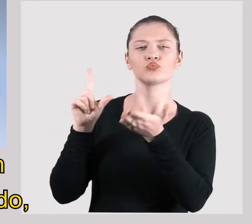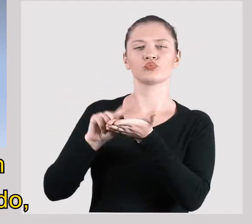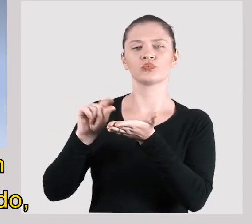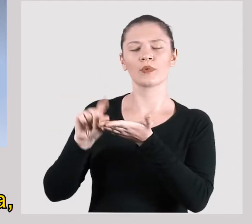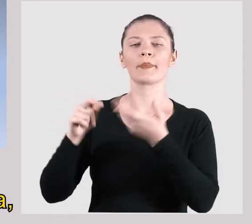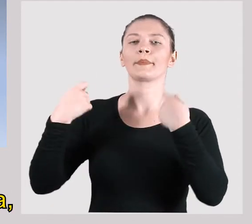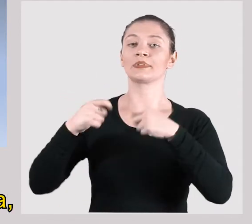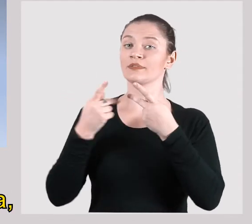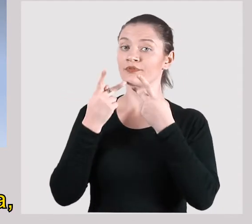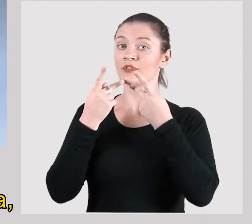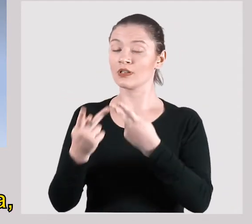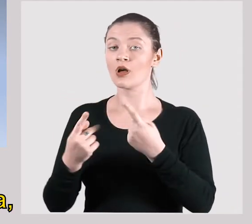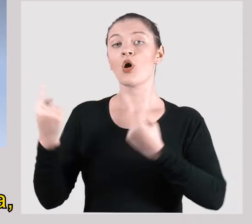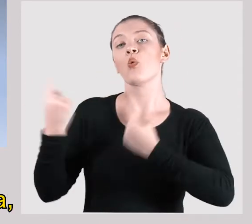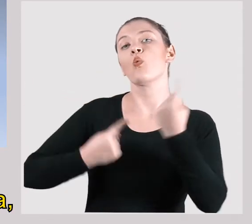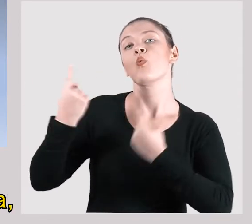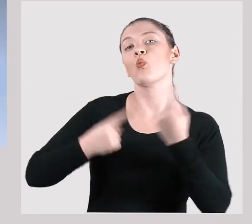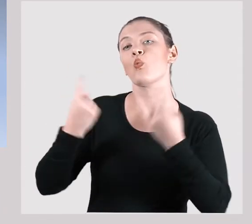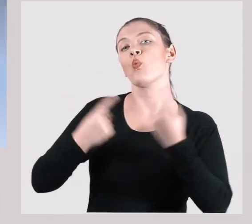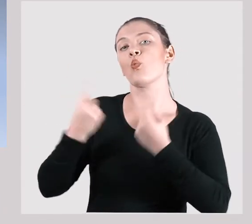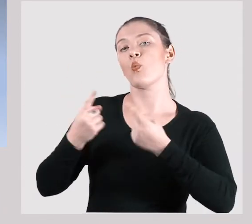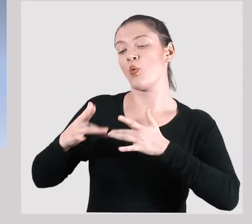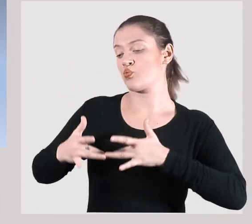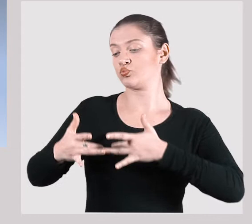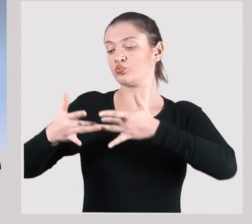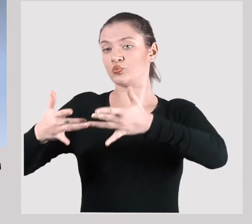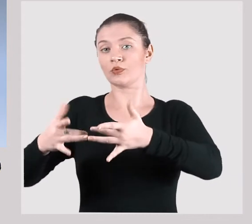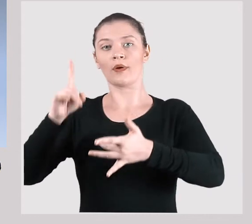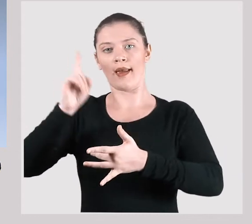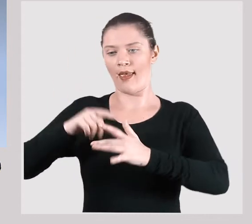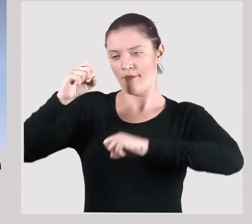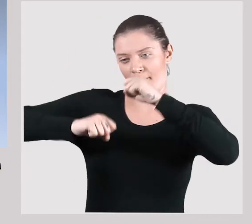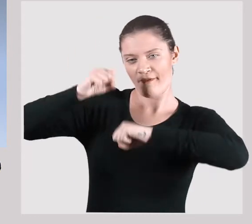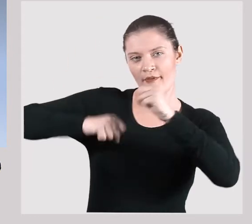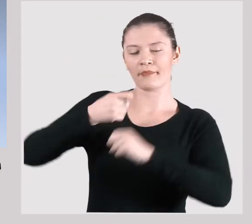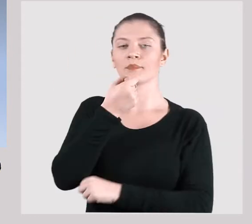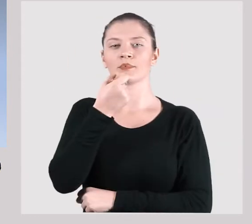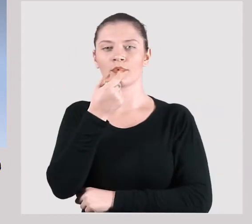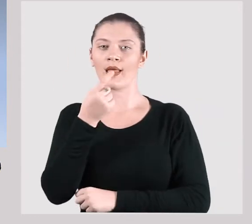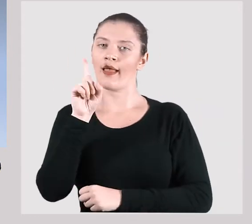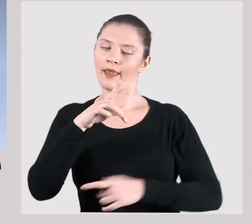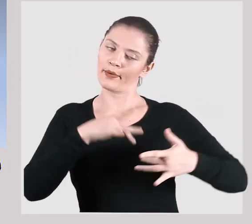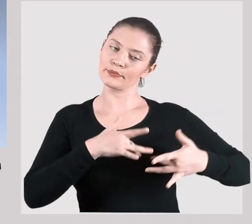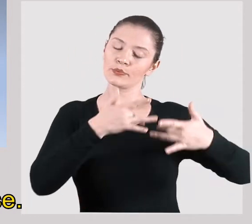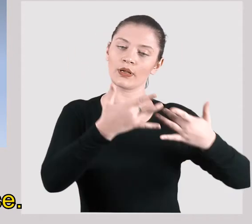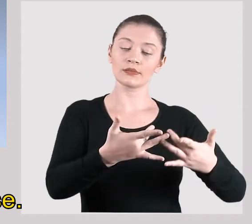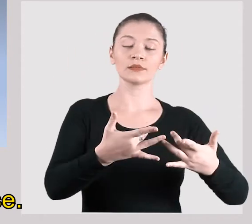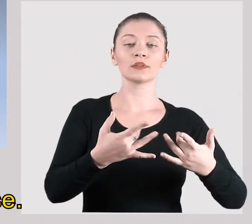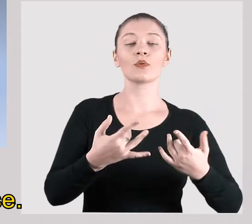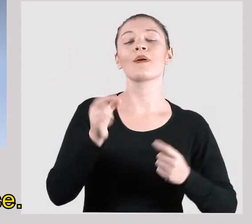está doando, se é uma indústria farmacêutica, se é alguma fundação, porque aí a gente já consegue ter uma crítica a